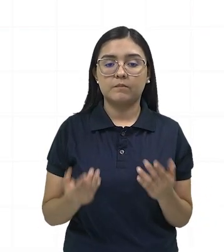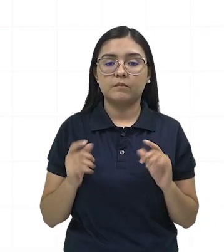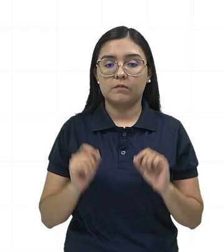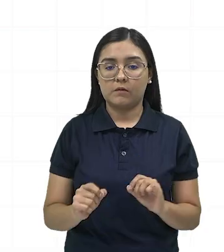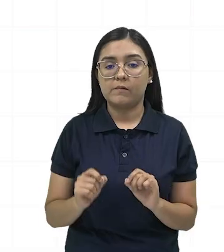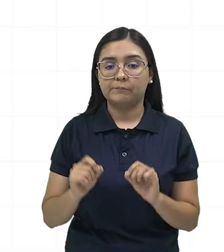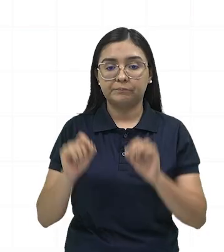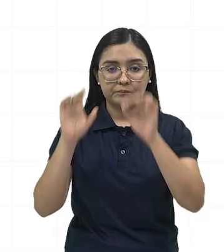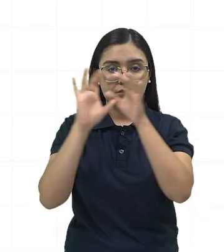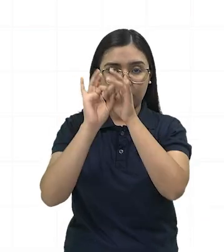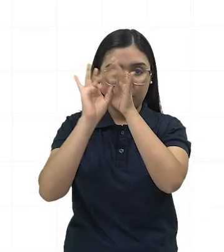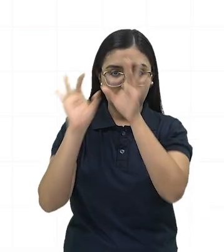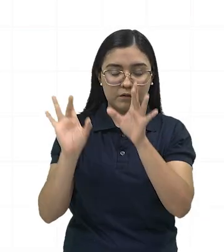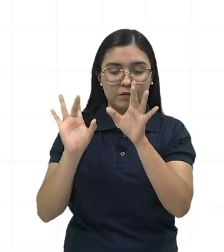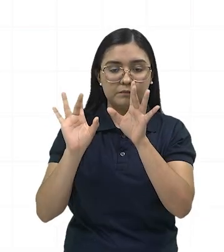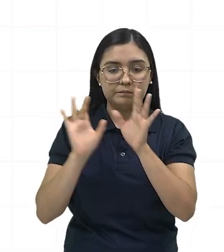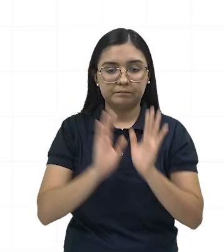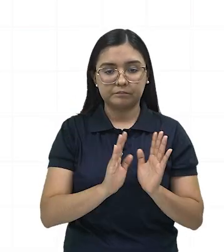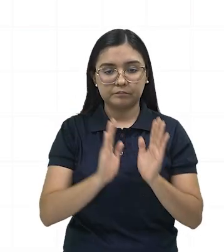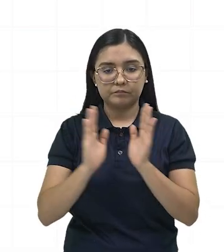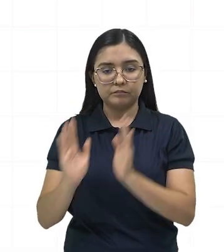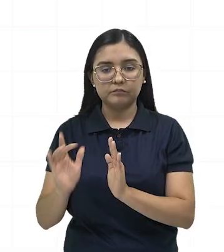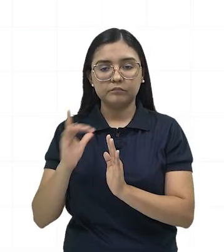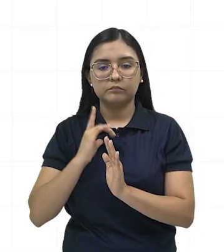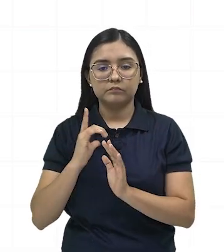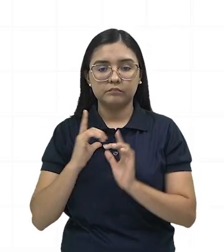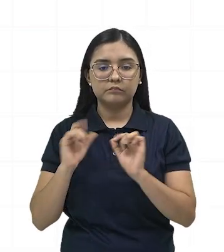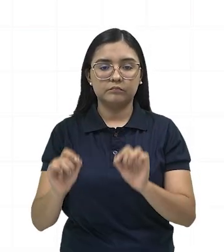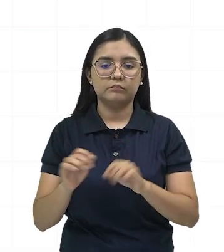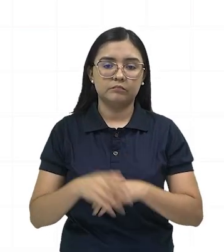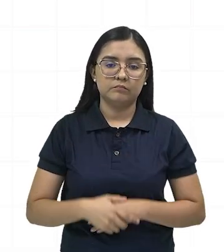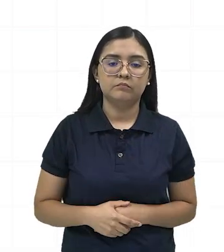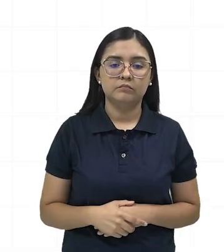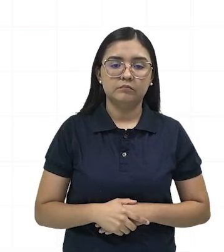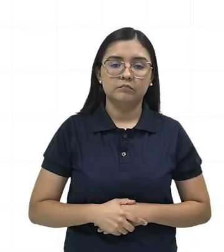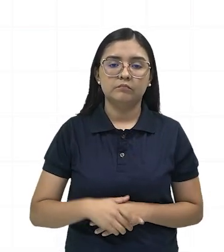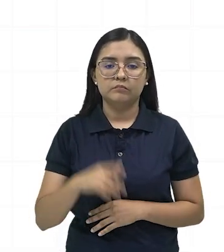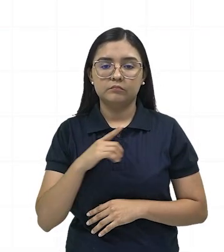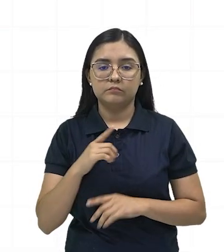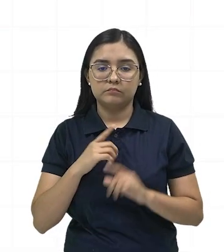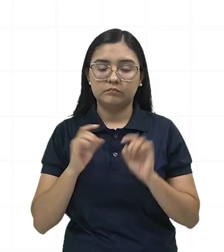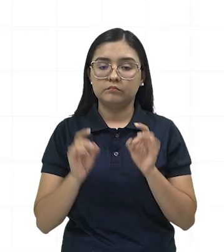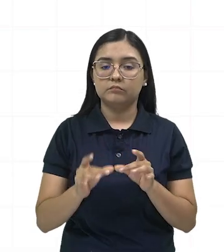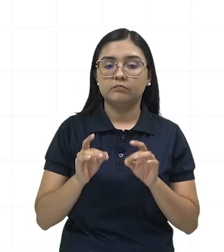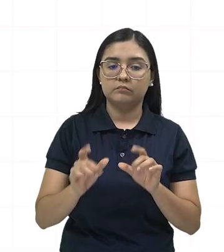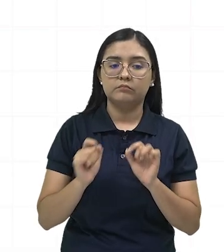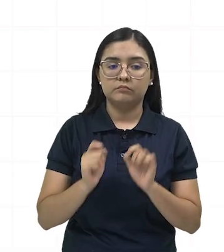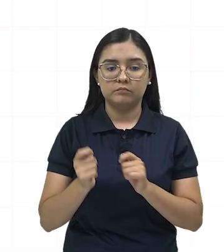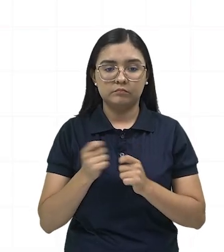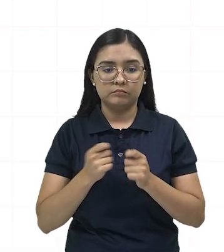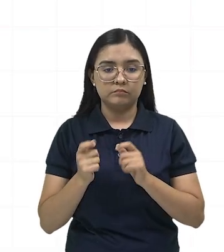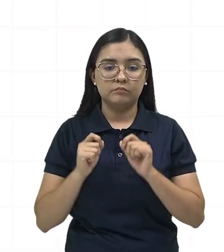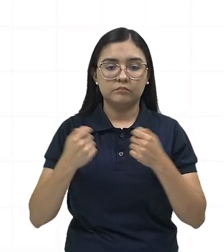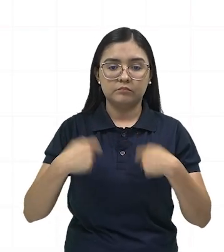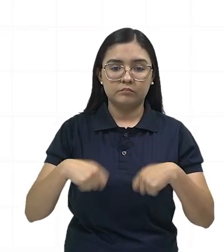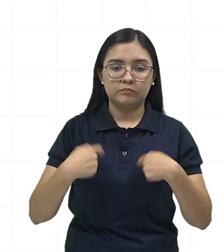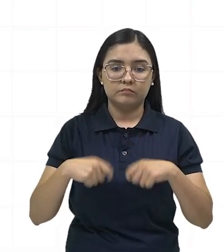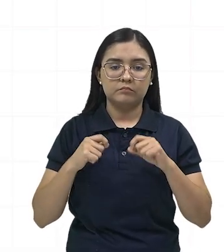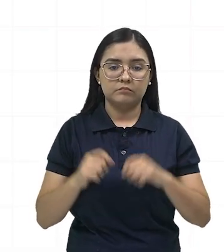o liberalismo vai trazer essa ideia de que o mercado vai regular o que é